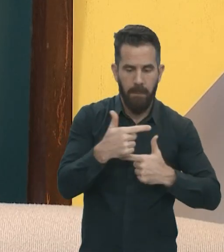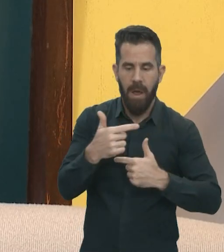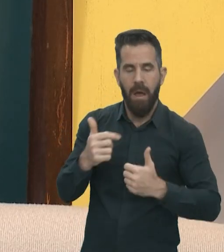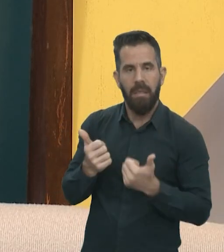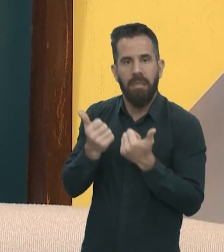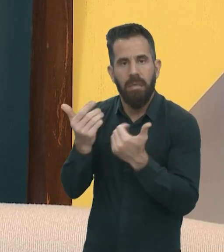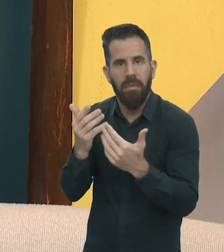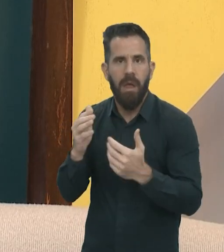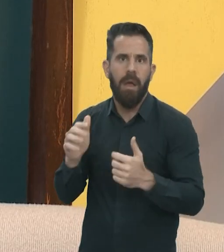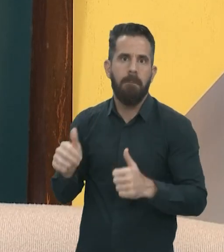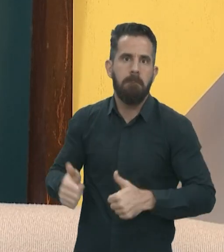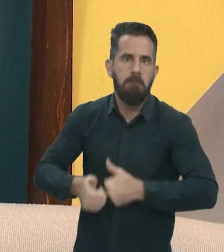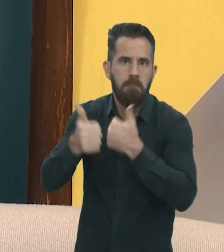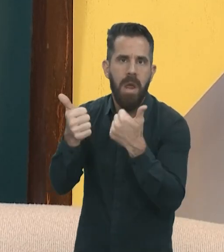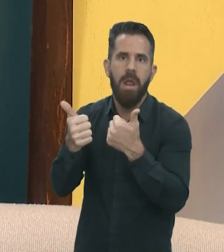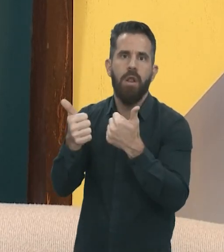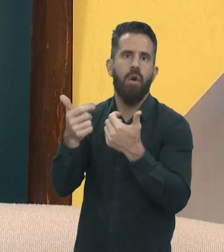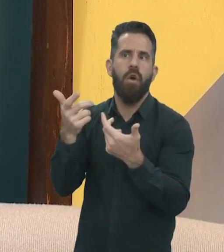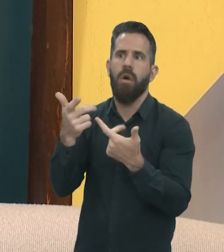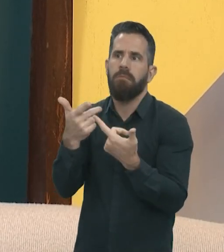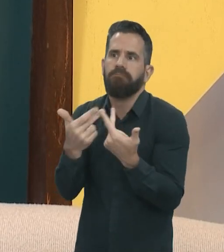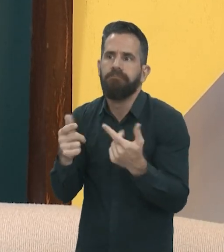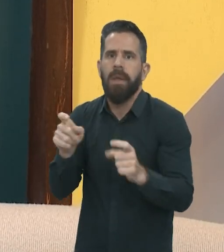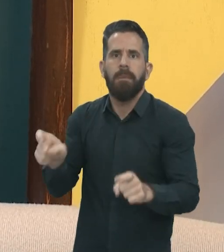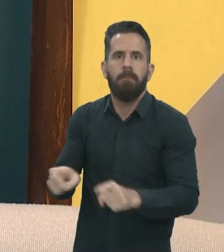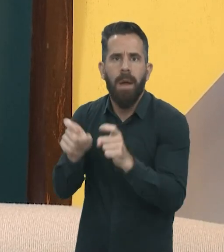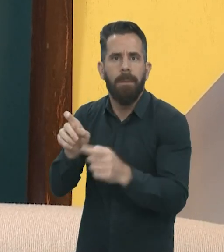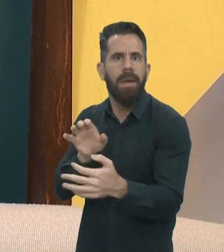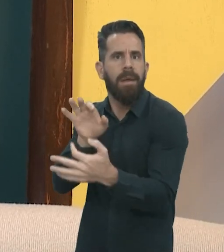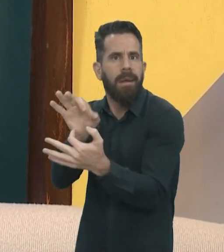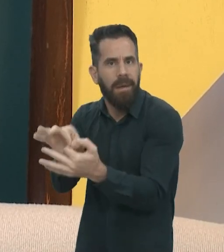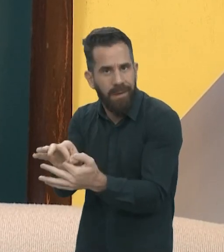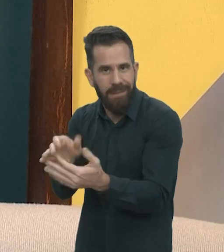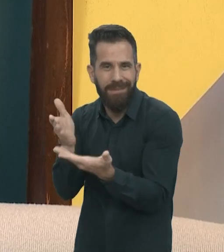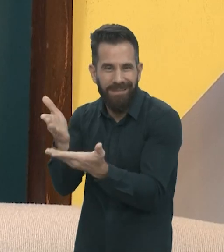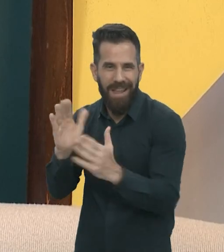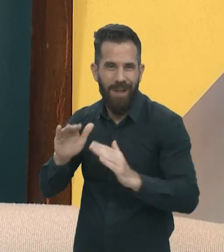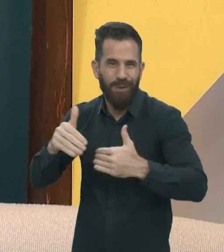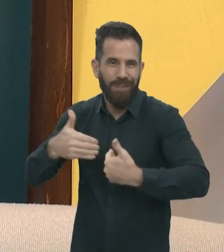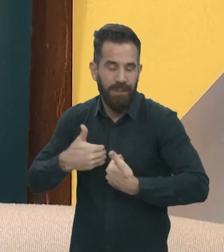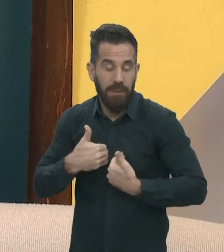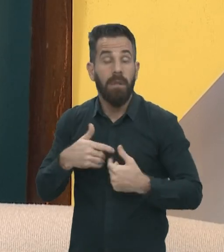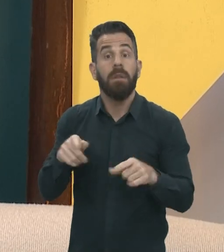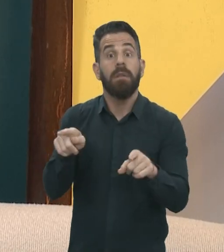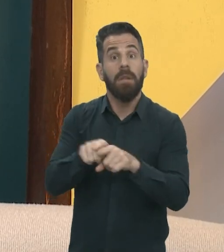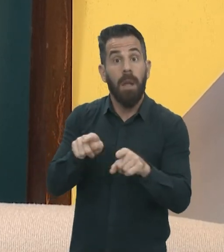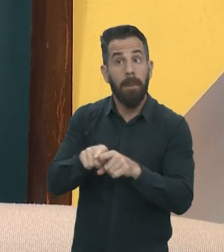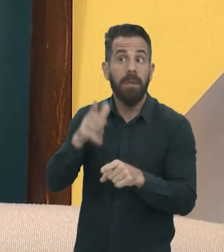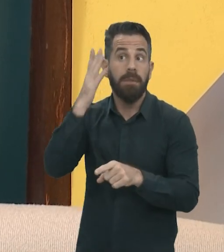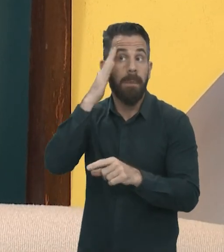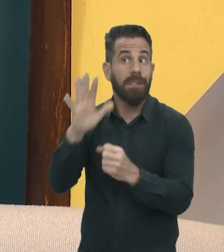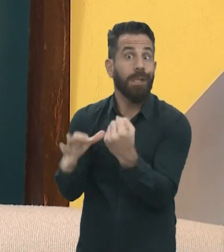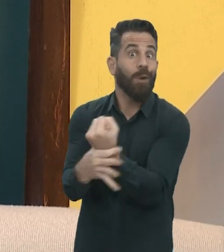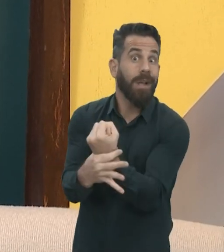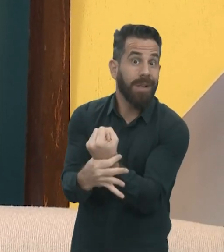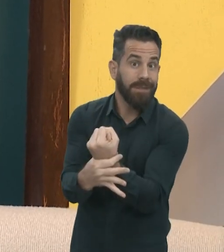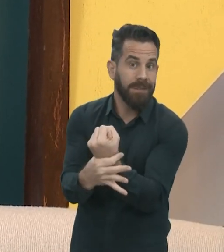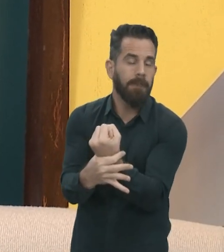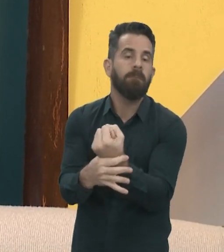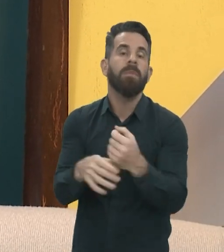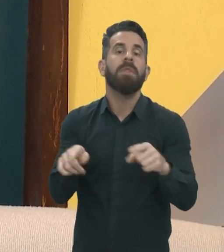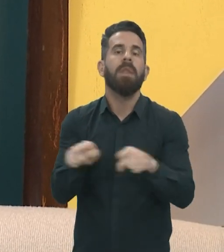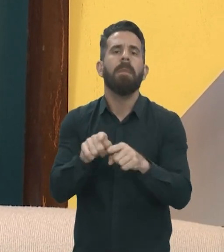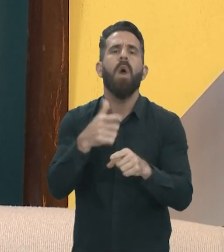segurança, ouvindo o coletivo, porque o coletivo ele tem intenção não identificar os problemas, mas a solução. E diferentes outros